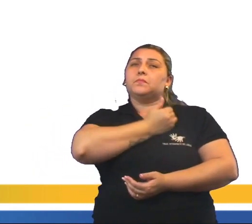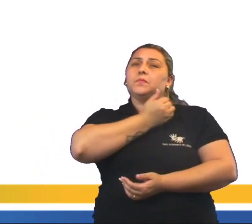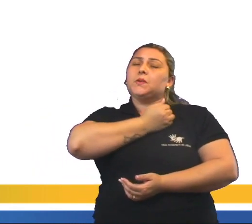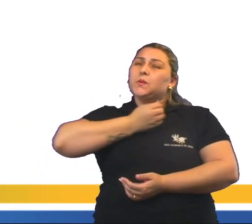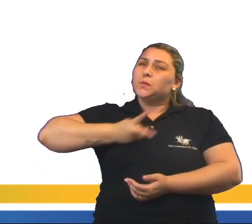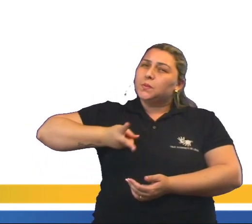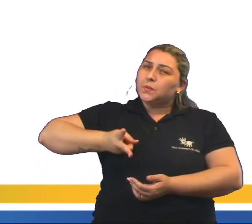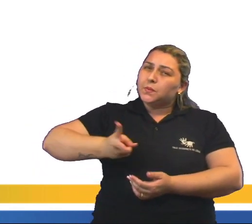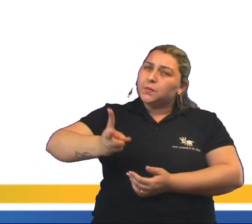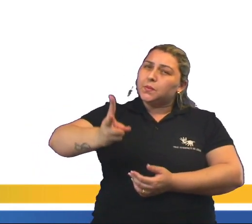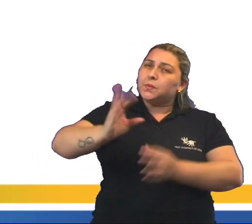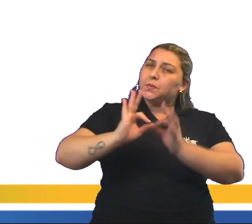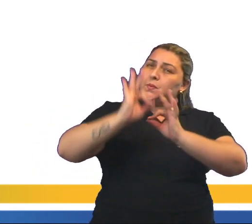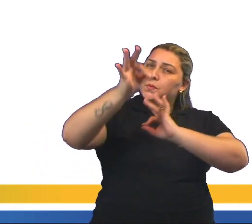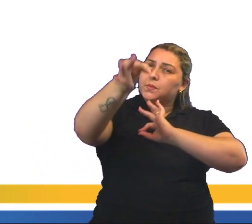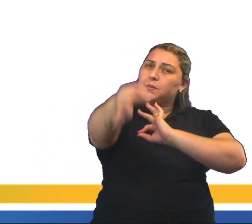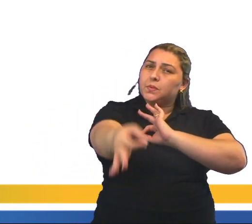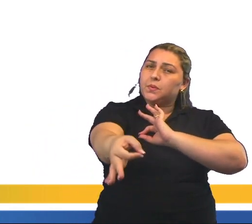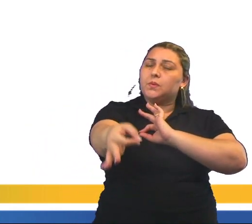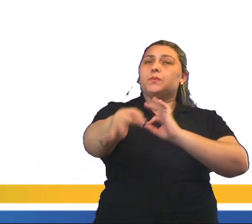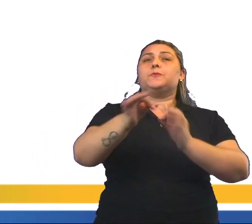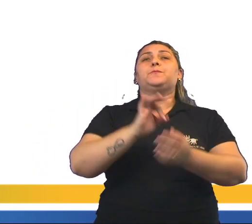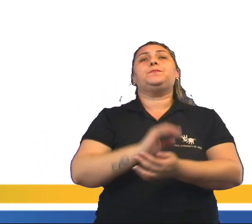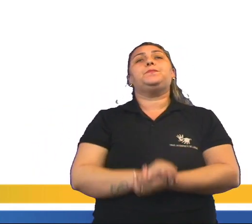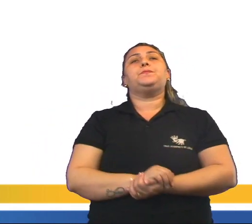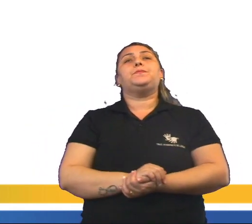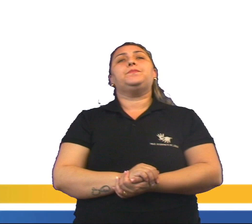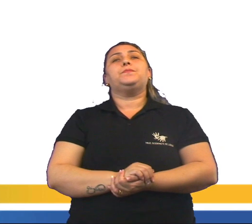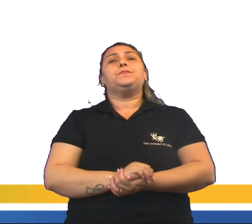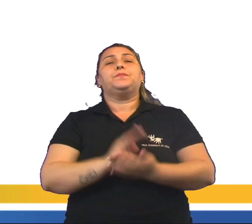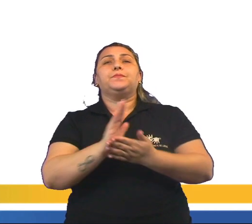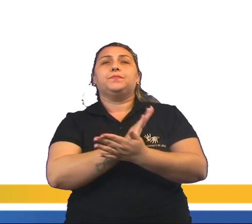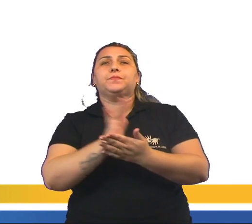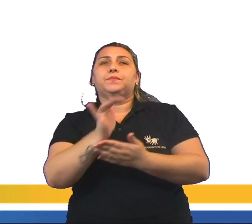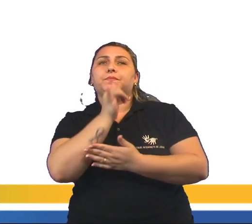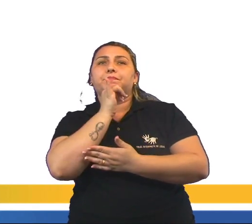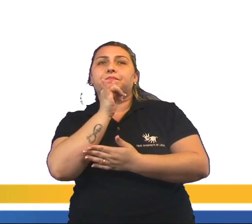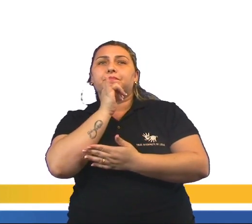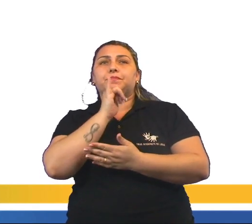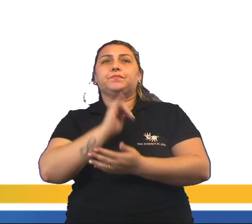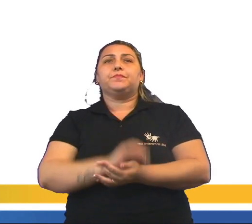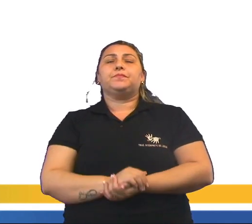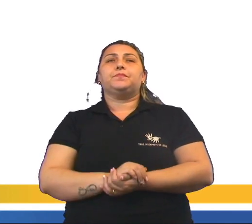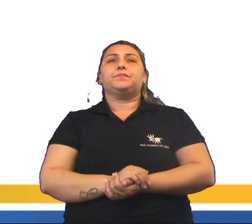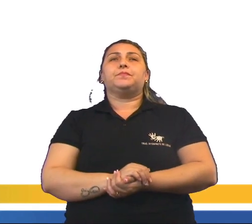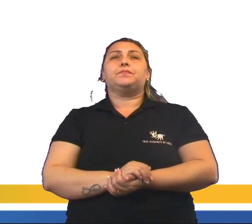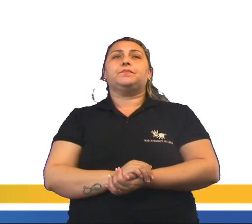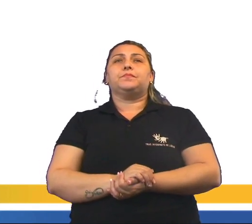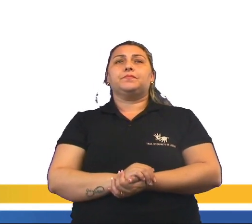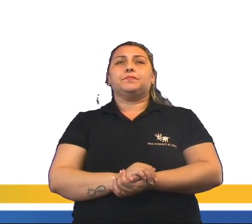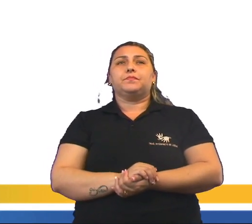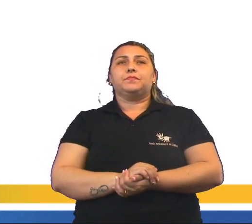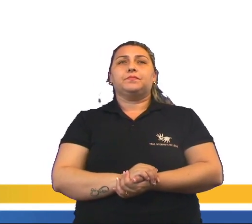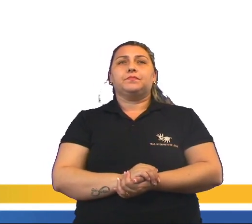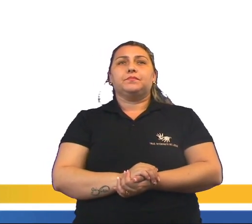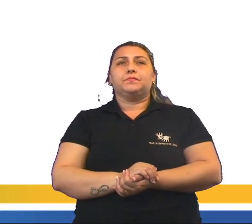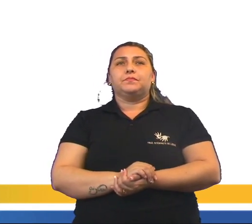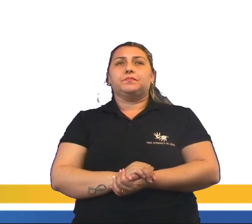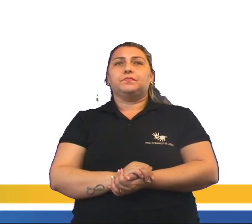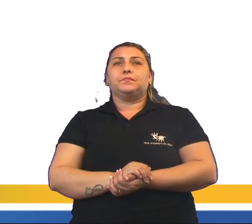número bem constante bem distante Ah tá vamos aí alguns exemplos tô Observe